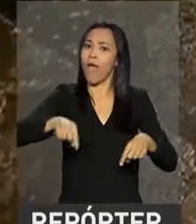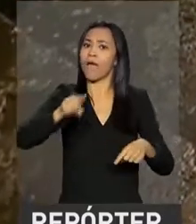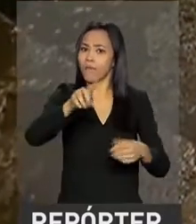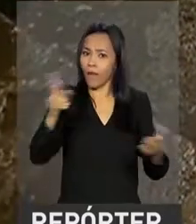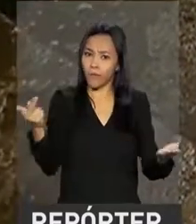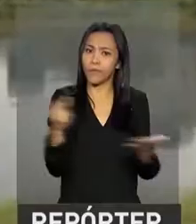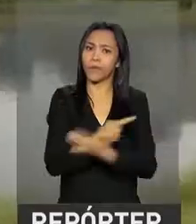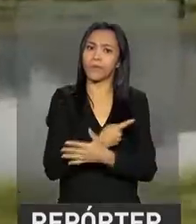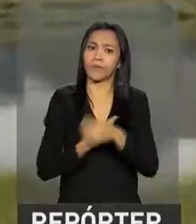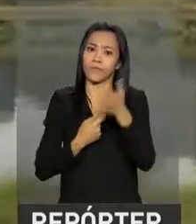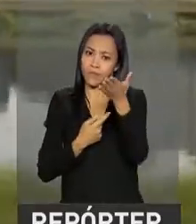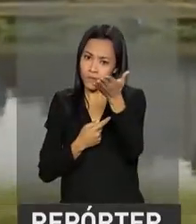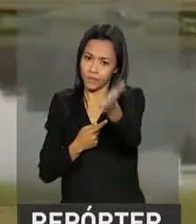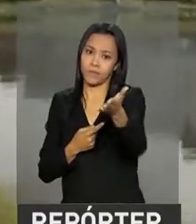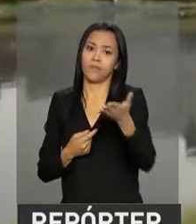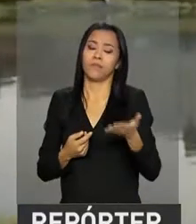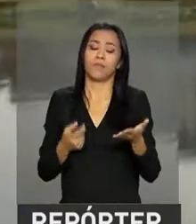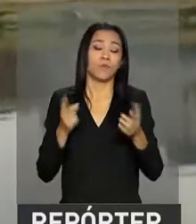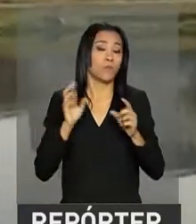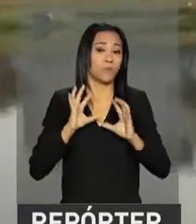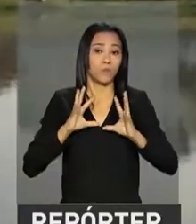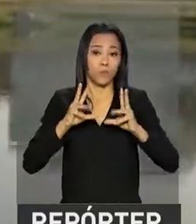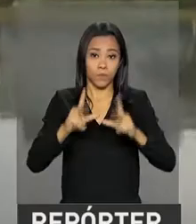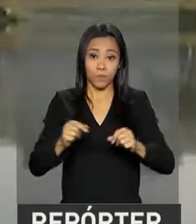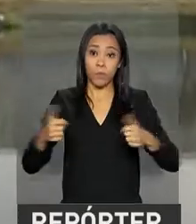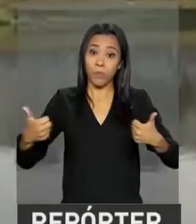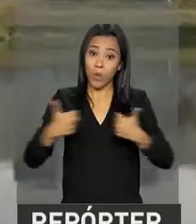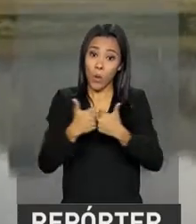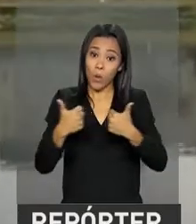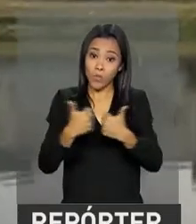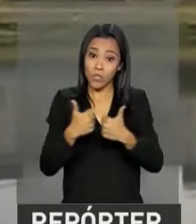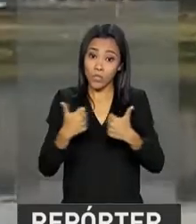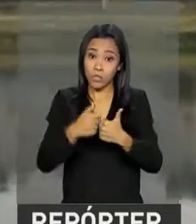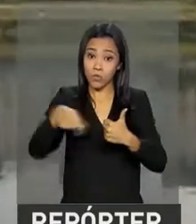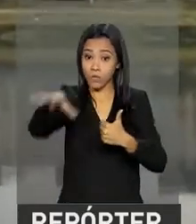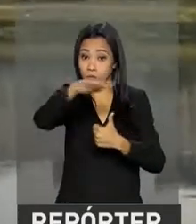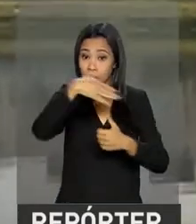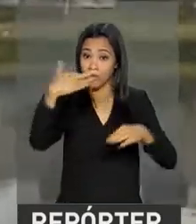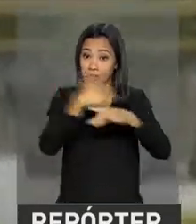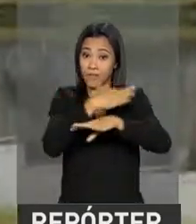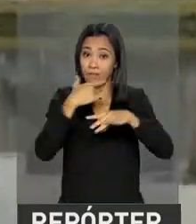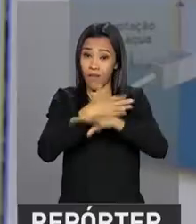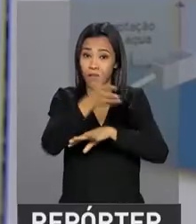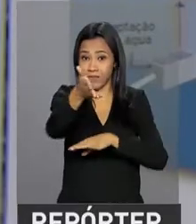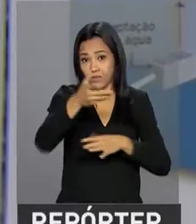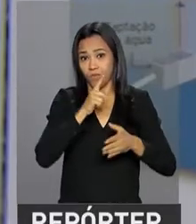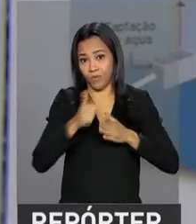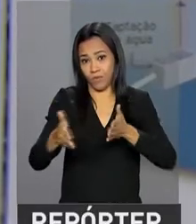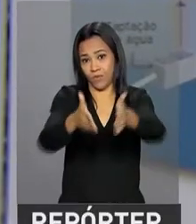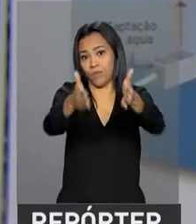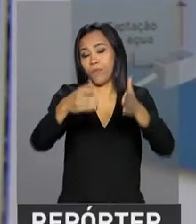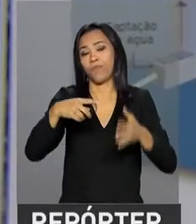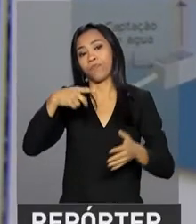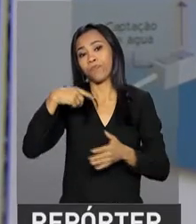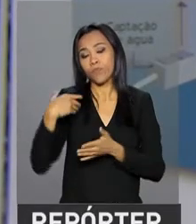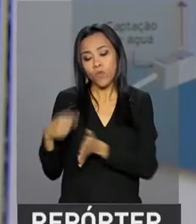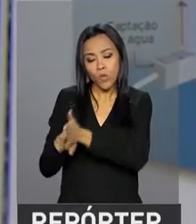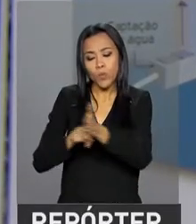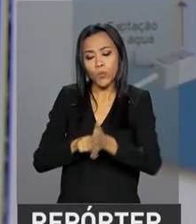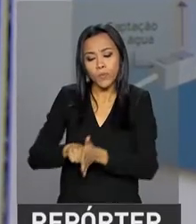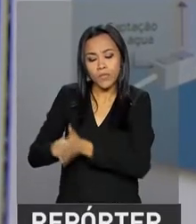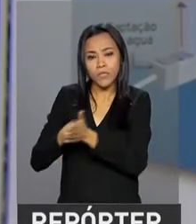Atlas Esgotos, estão concentrados próximos aos grandes centros urbanos. Segundo o estudo,